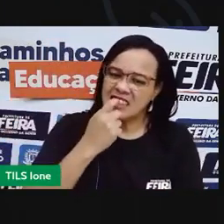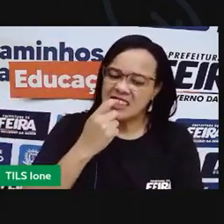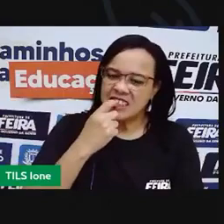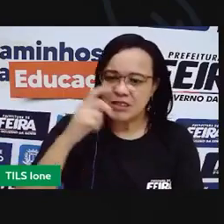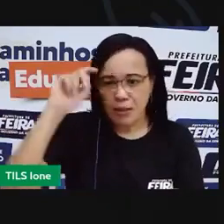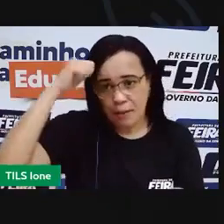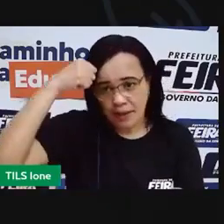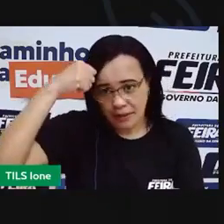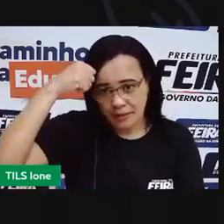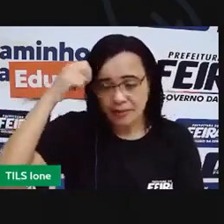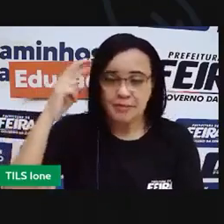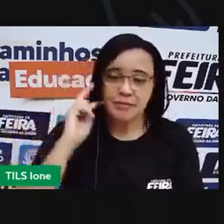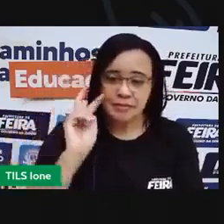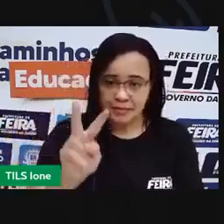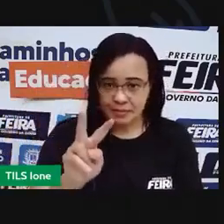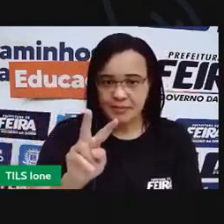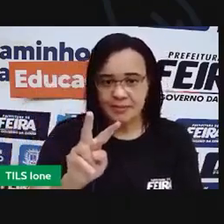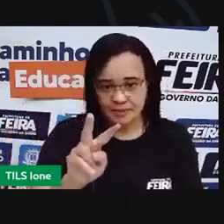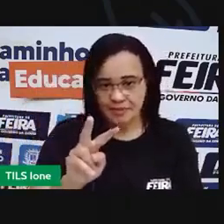ó